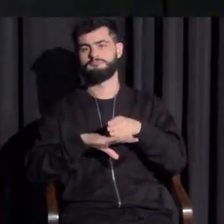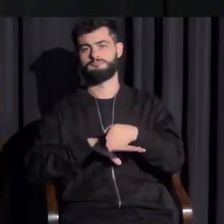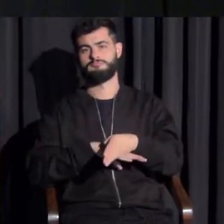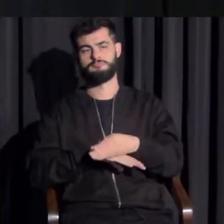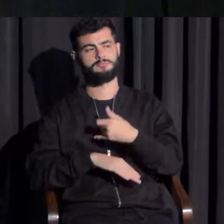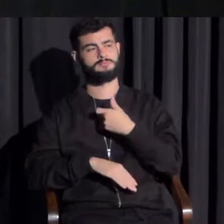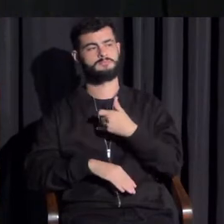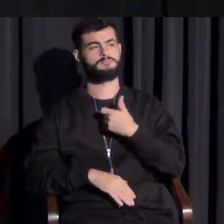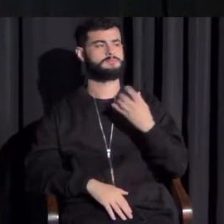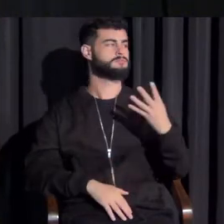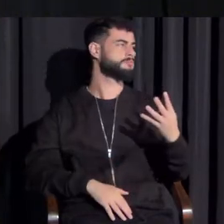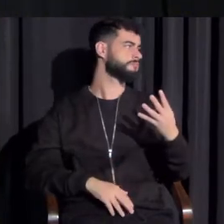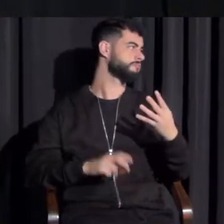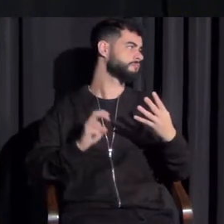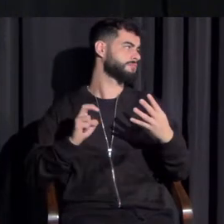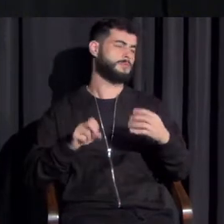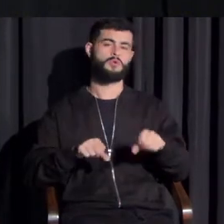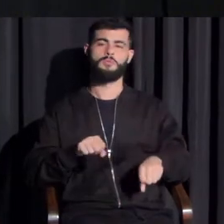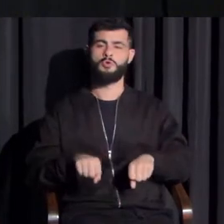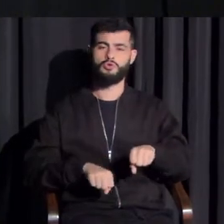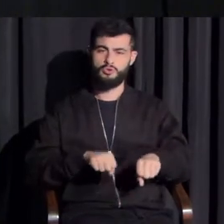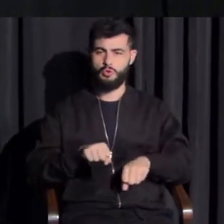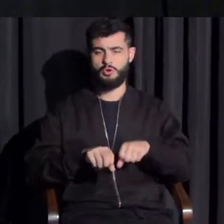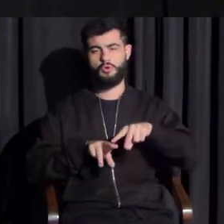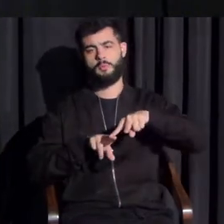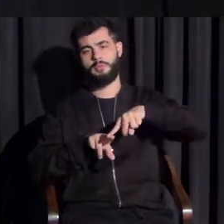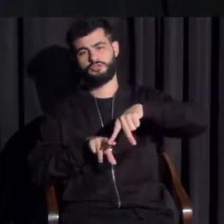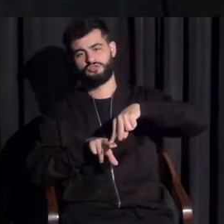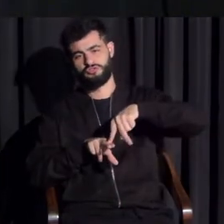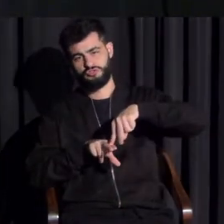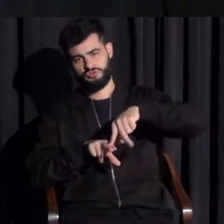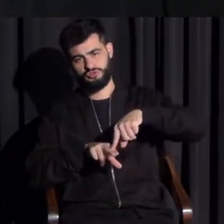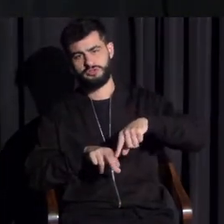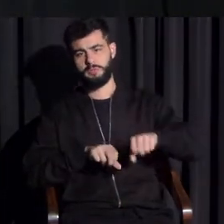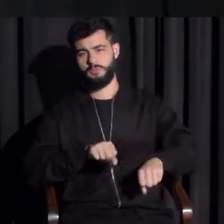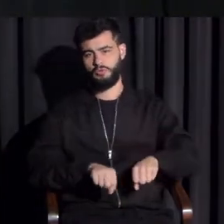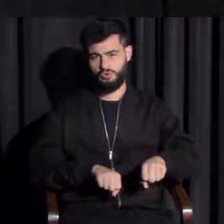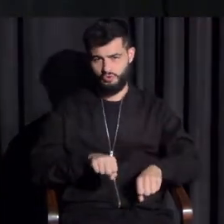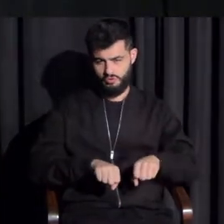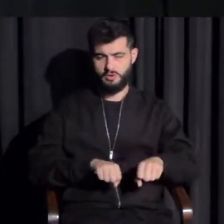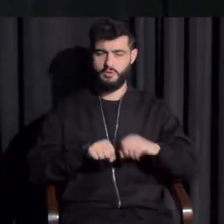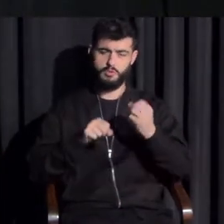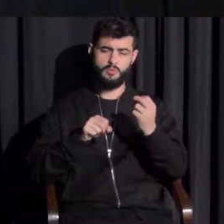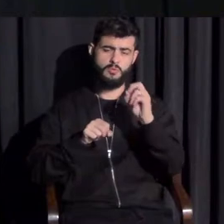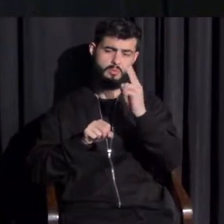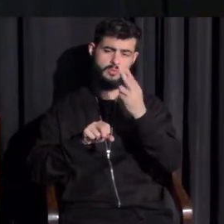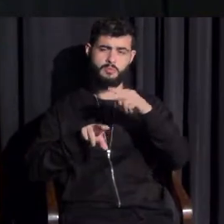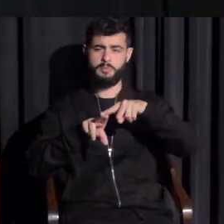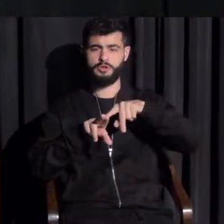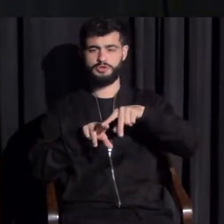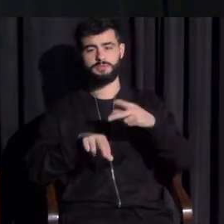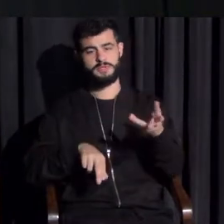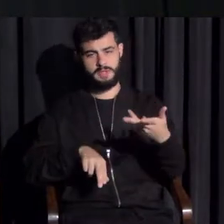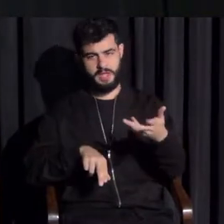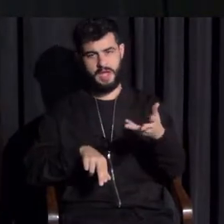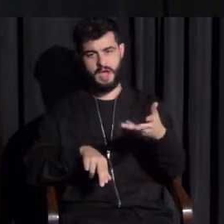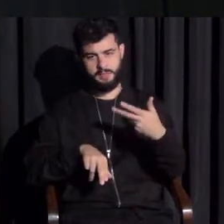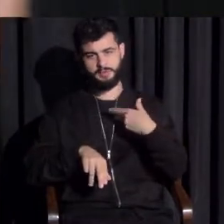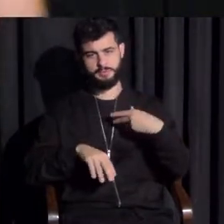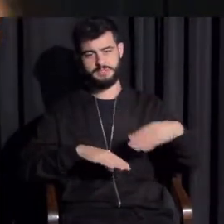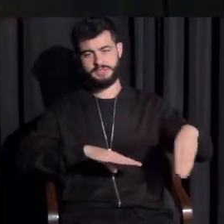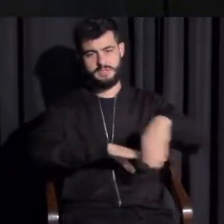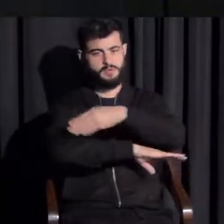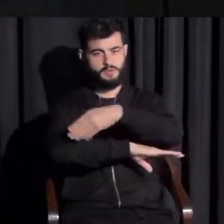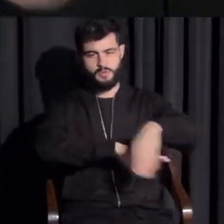de motoca, e de patim, porque às vezes as crianças fazem de motoca patim, porque tem que passar rápido pela avenida, porque elas cruzam as avenidas